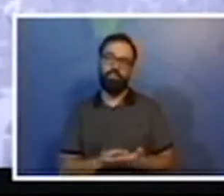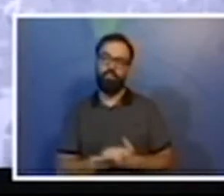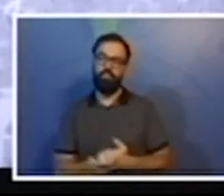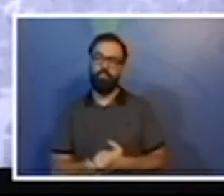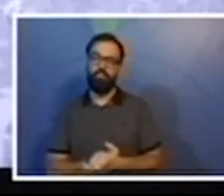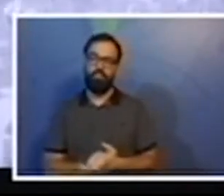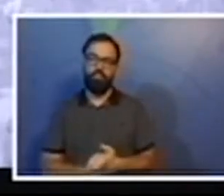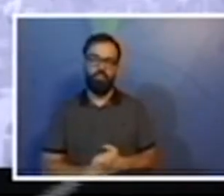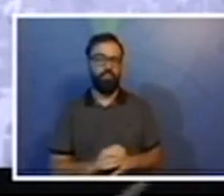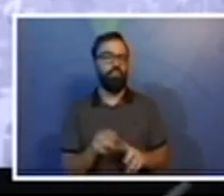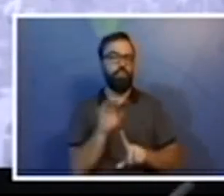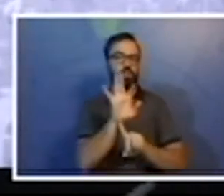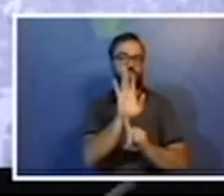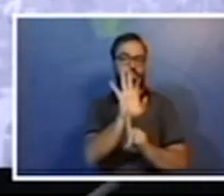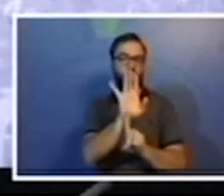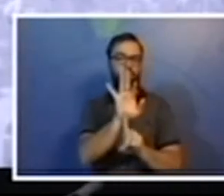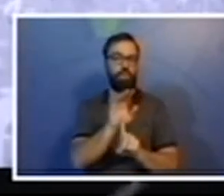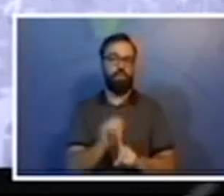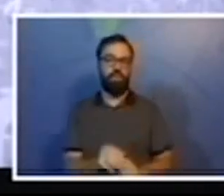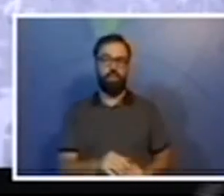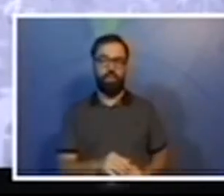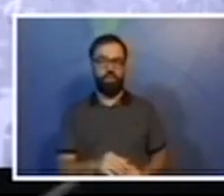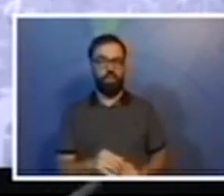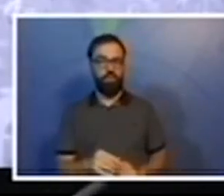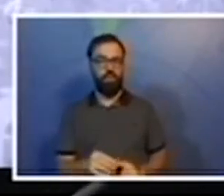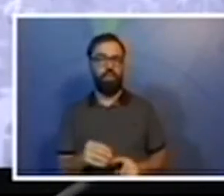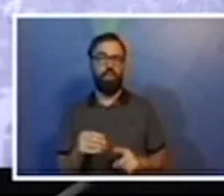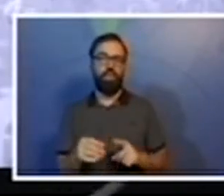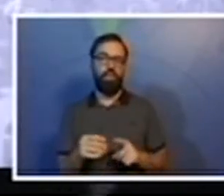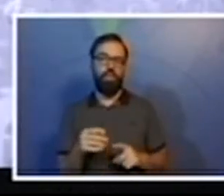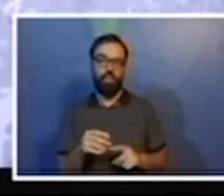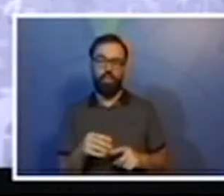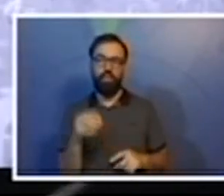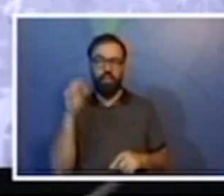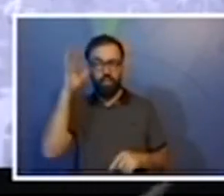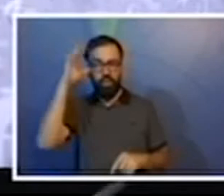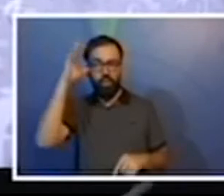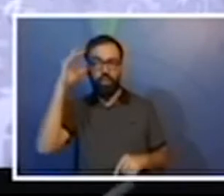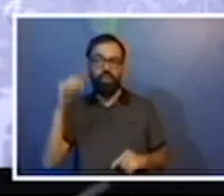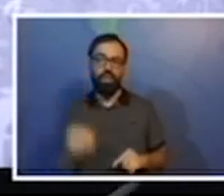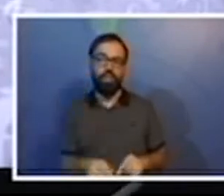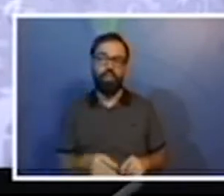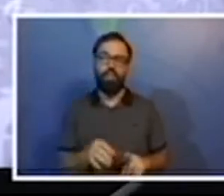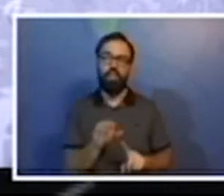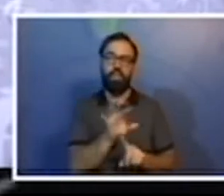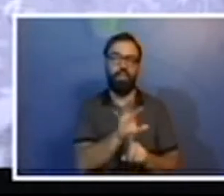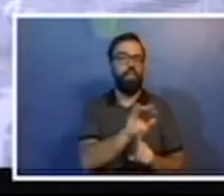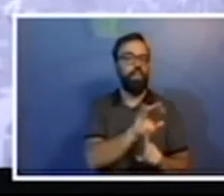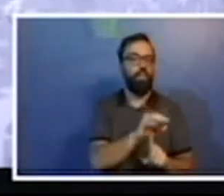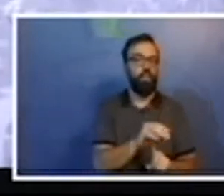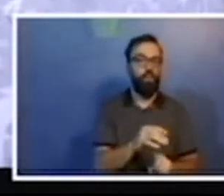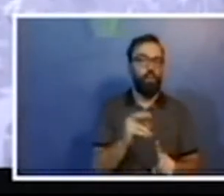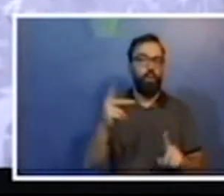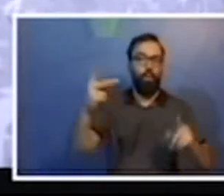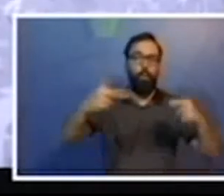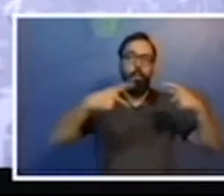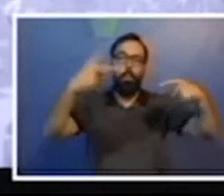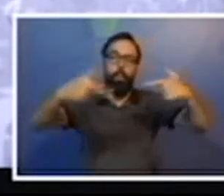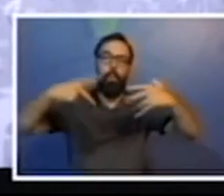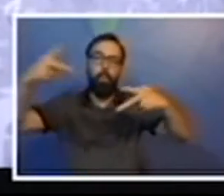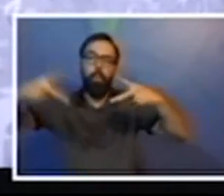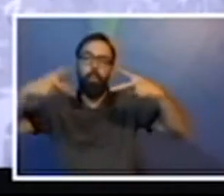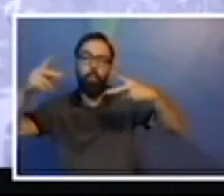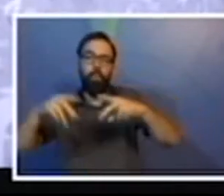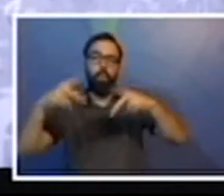frente o trigo toda a planta interessante que ela se Espalhe na terra porque aumenta a chance dela se manter viva o trigo ele